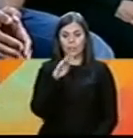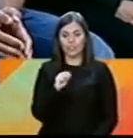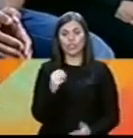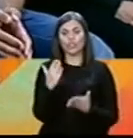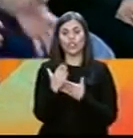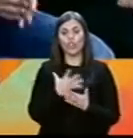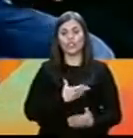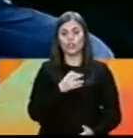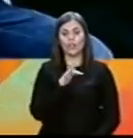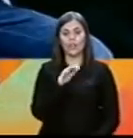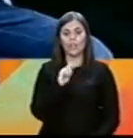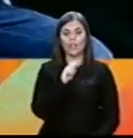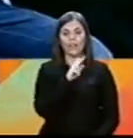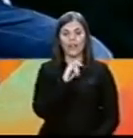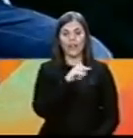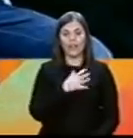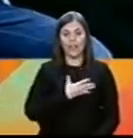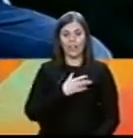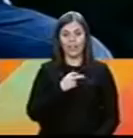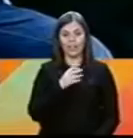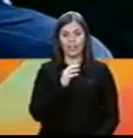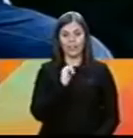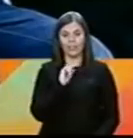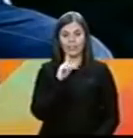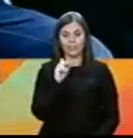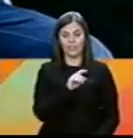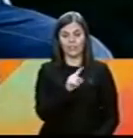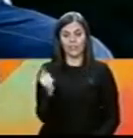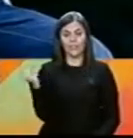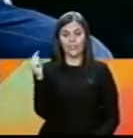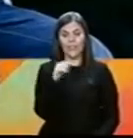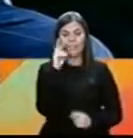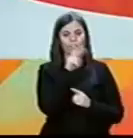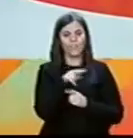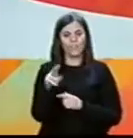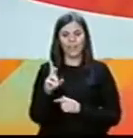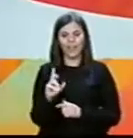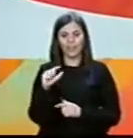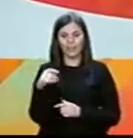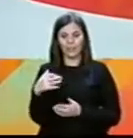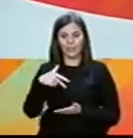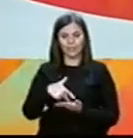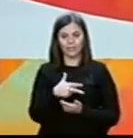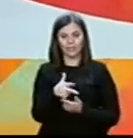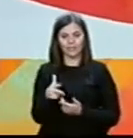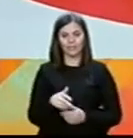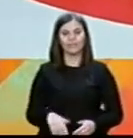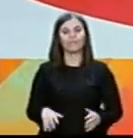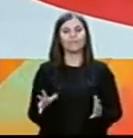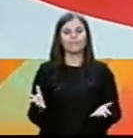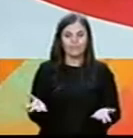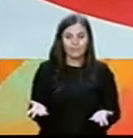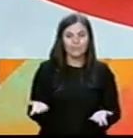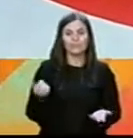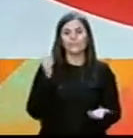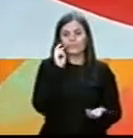E são visitantes da RTP que estão a assistir a parte da praça. Minha querida,